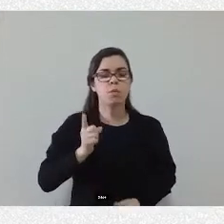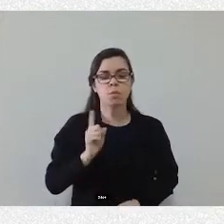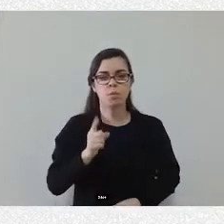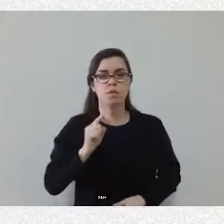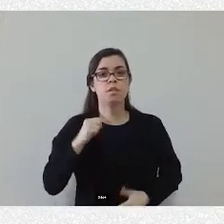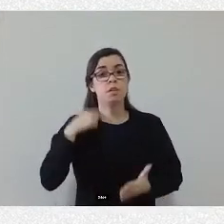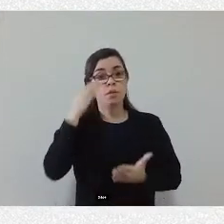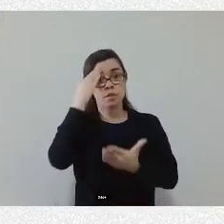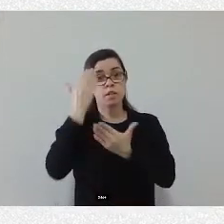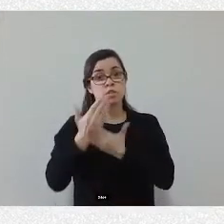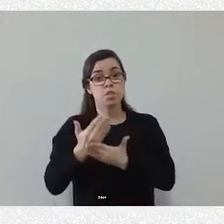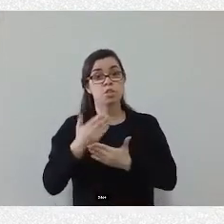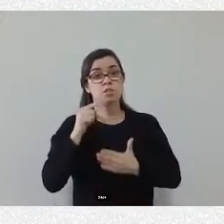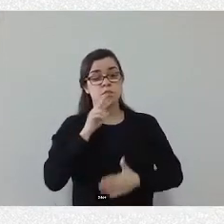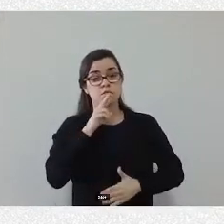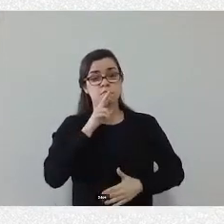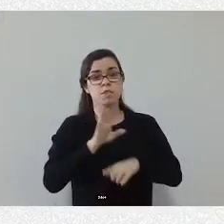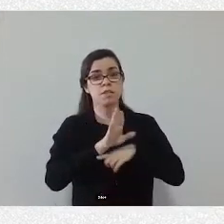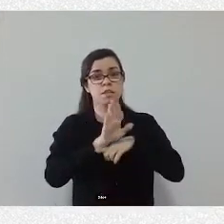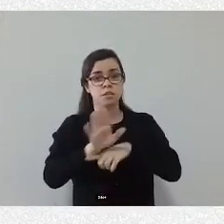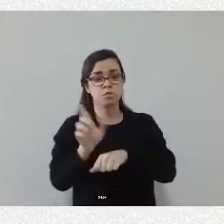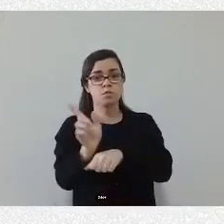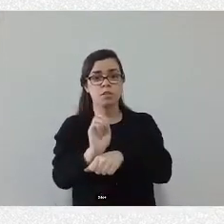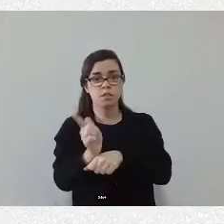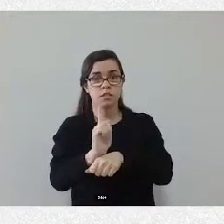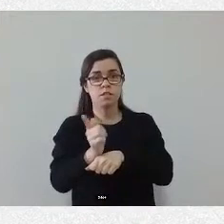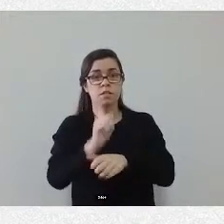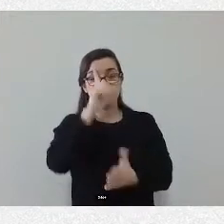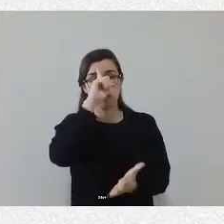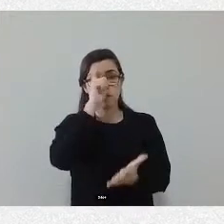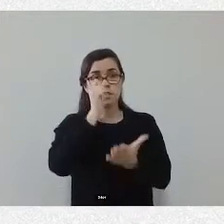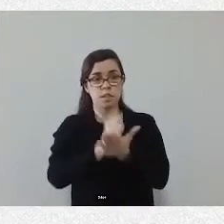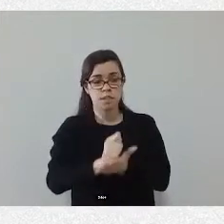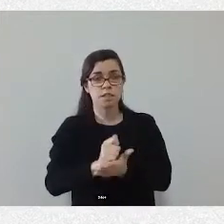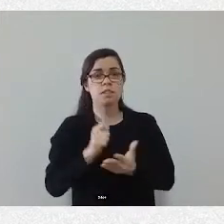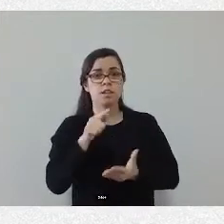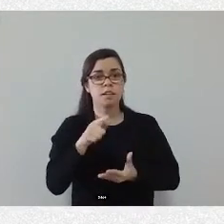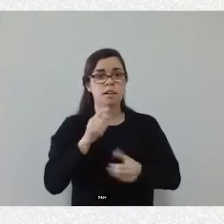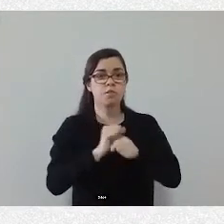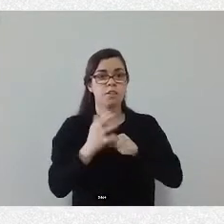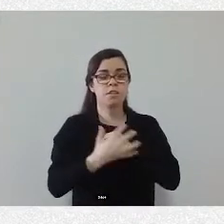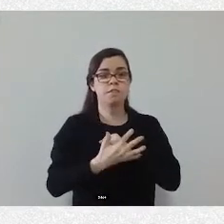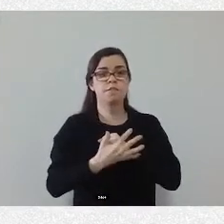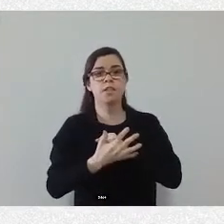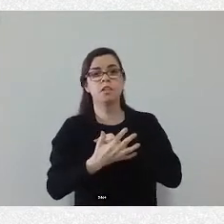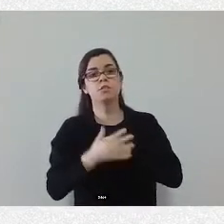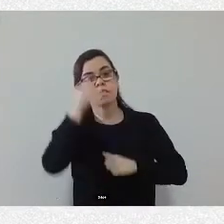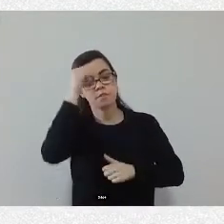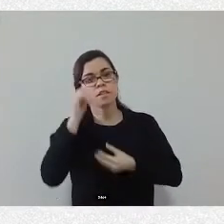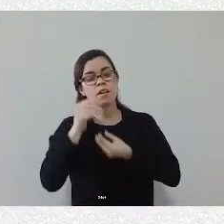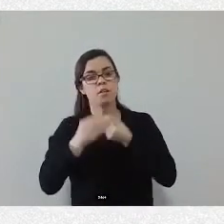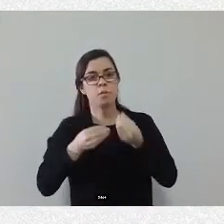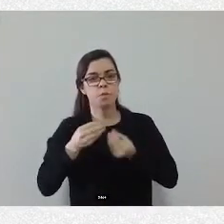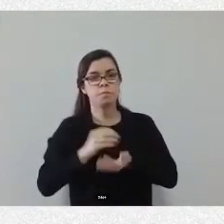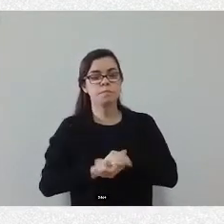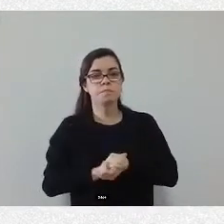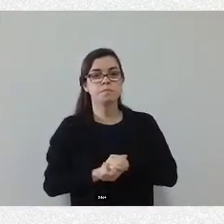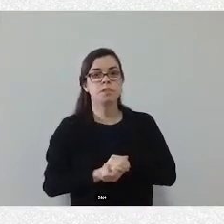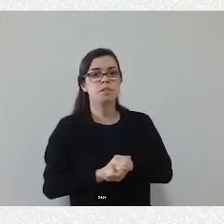nossos gestores tomarem a decisão quanto à imunização para a Covid. A professora Cristina gostaria de